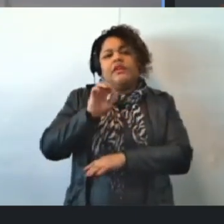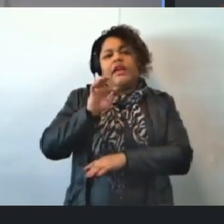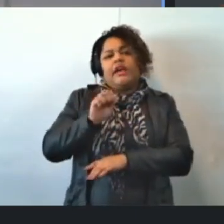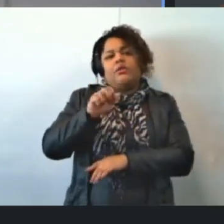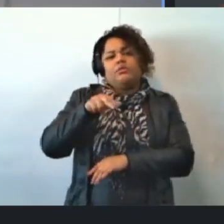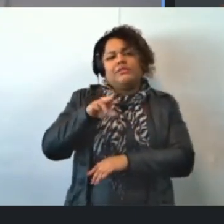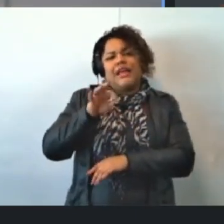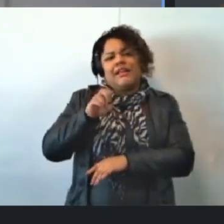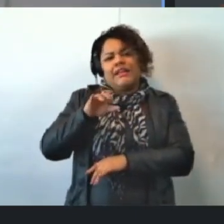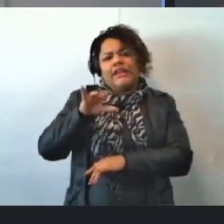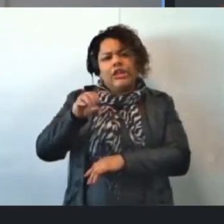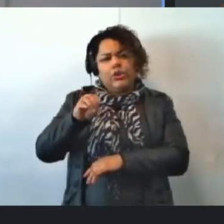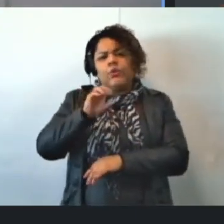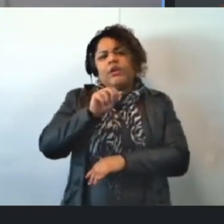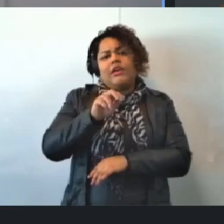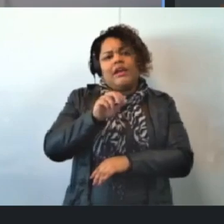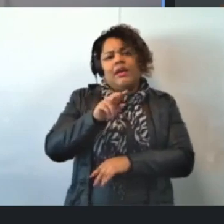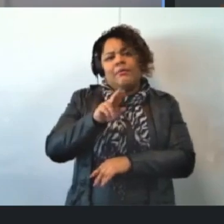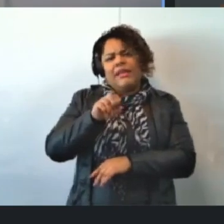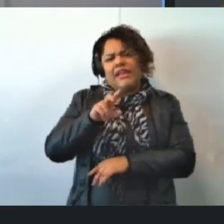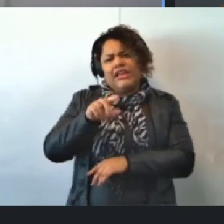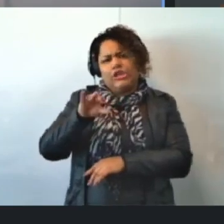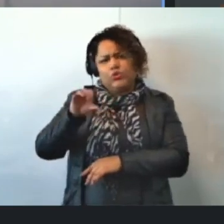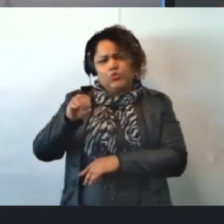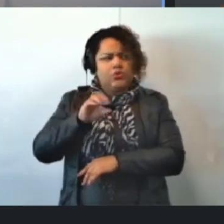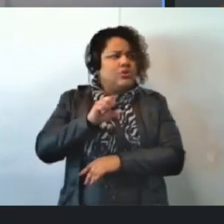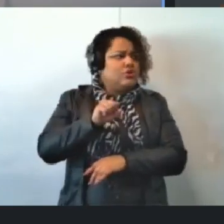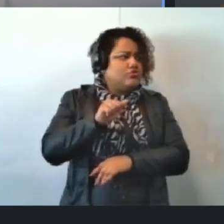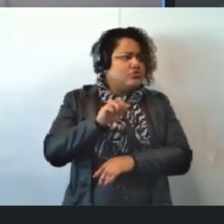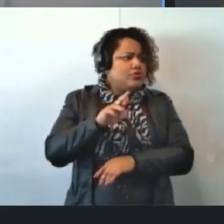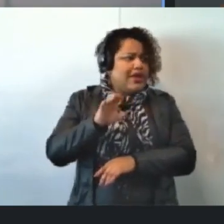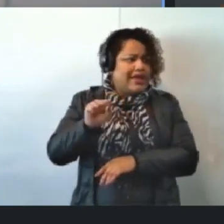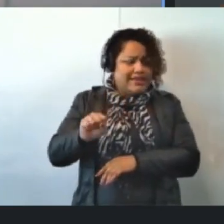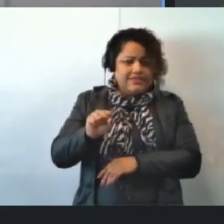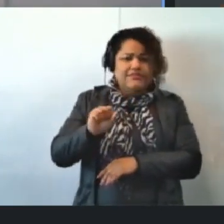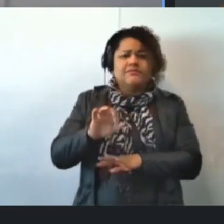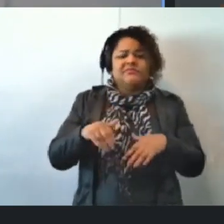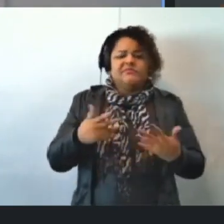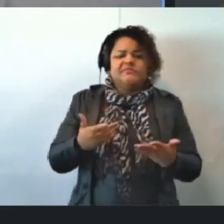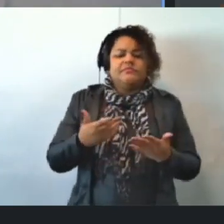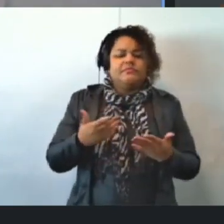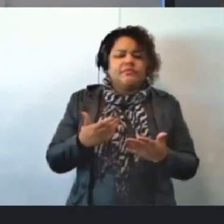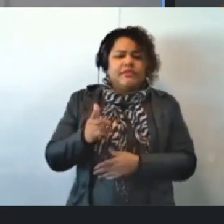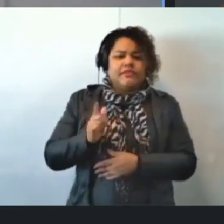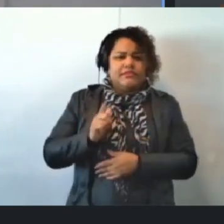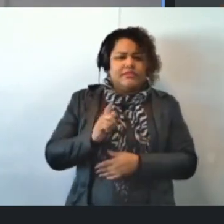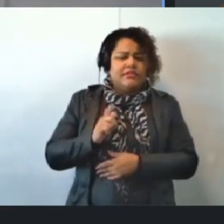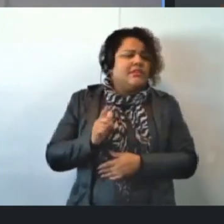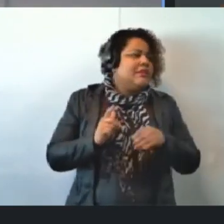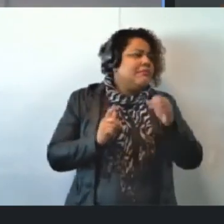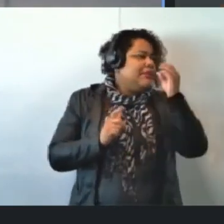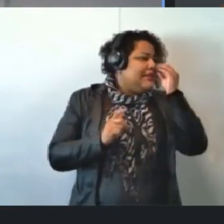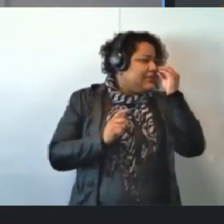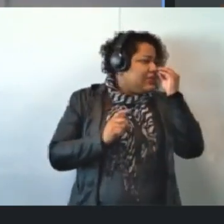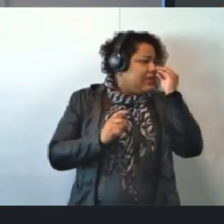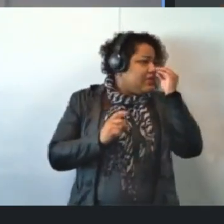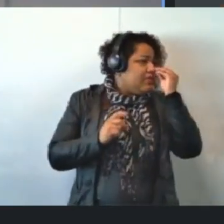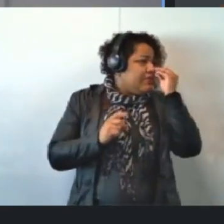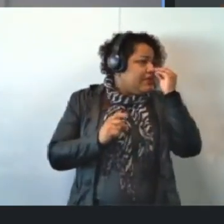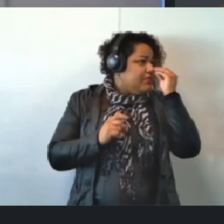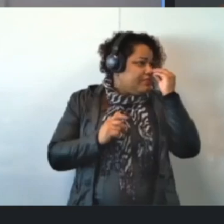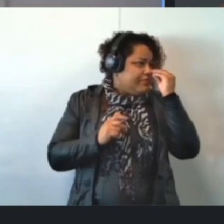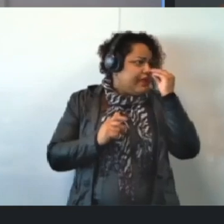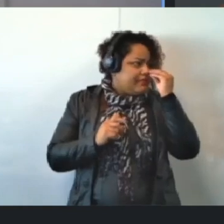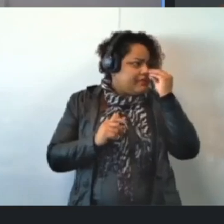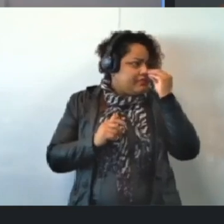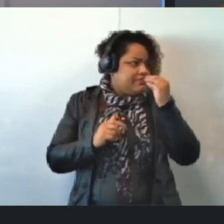Romualdo Lopes Cansado, bem como a viabilidade de medidas de segurança para a prevenção de acidentes recorrentes no local. Dia 11 de julho de 24,